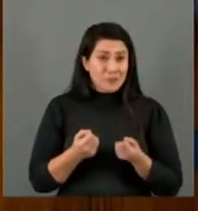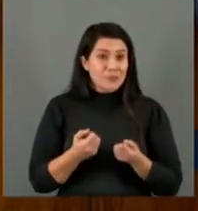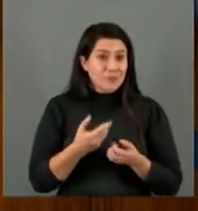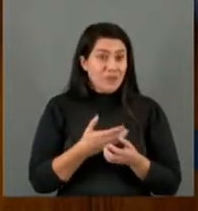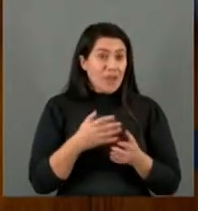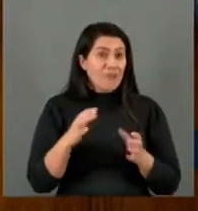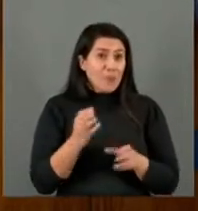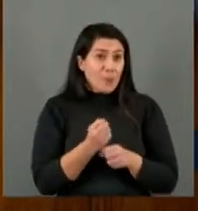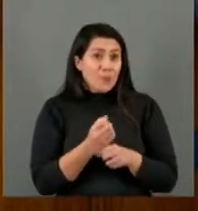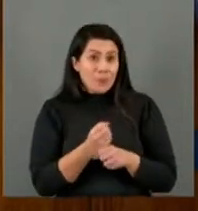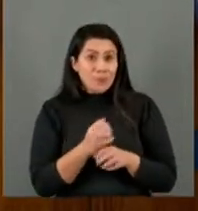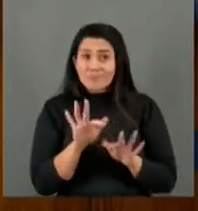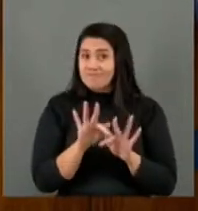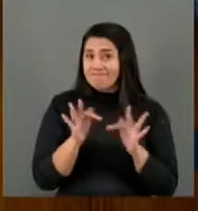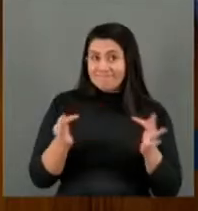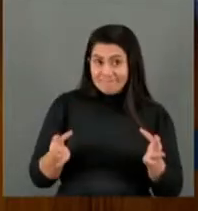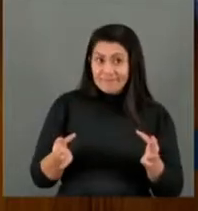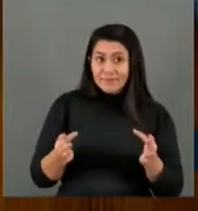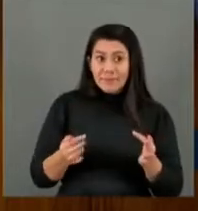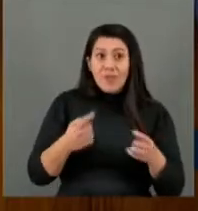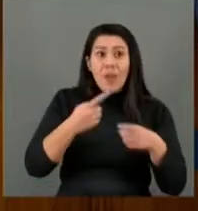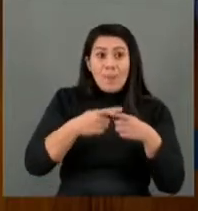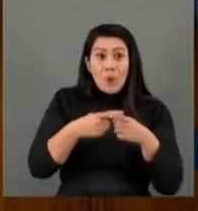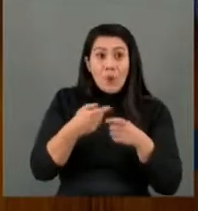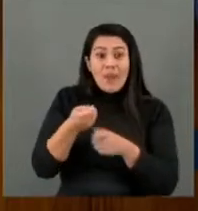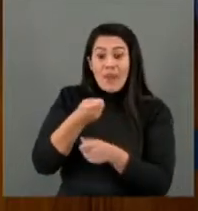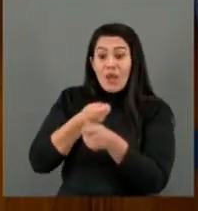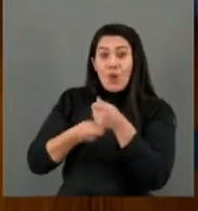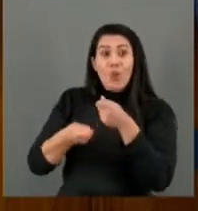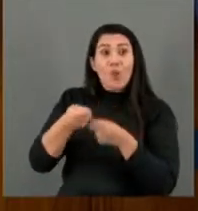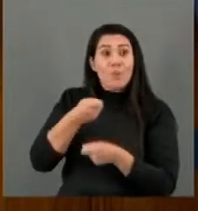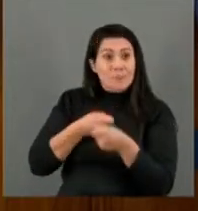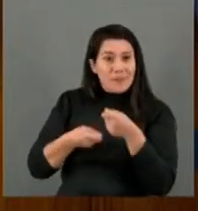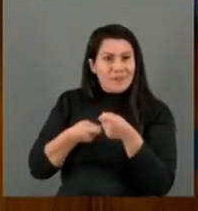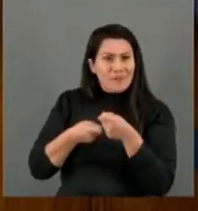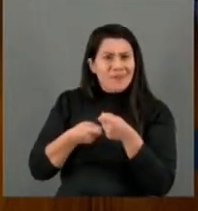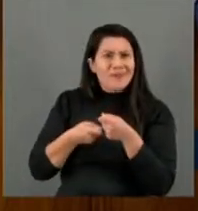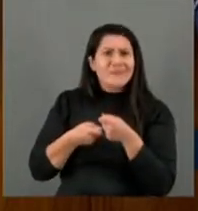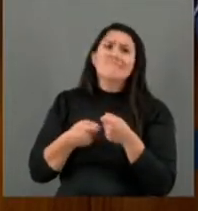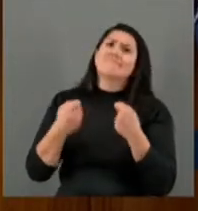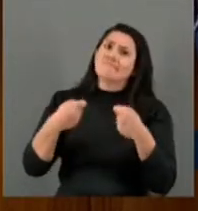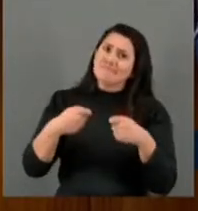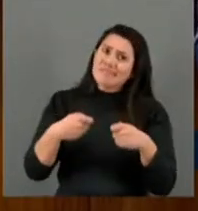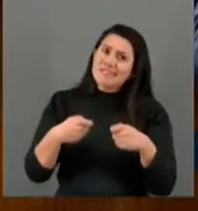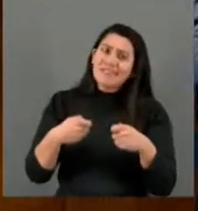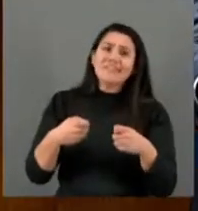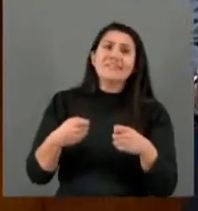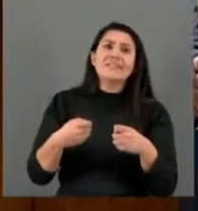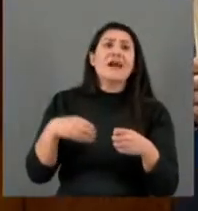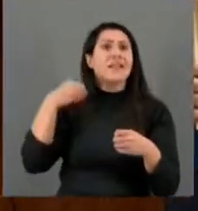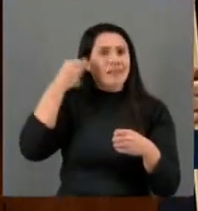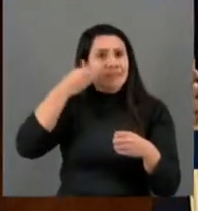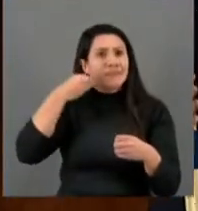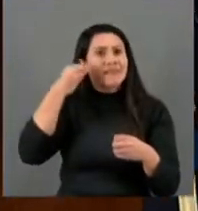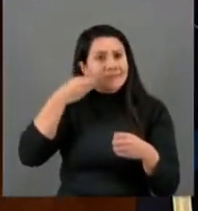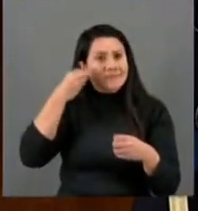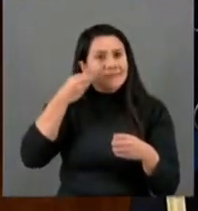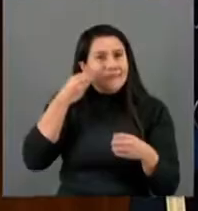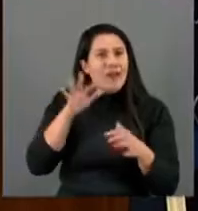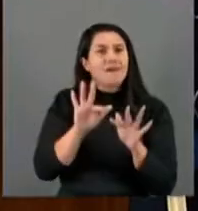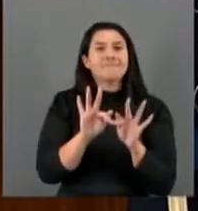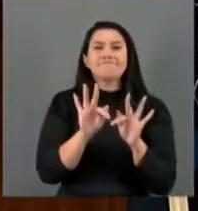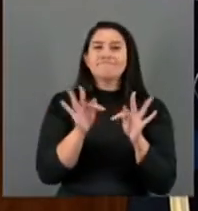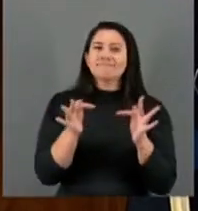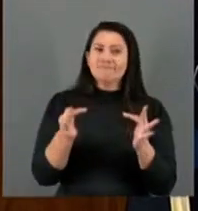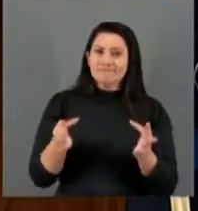a economia deve ser, se não é, deve ser pelo menos, deve-se tentar simplificar a